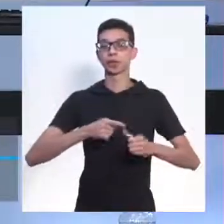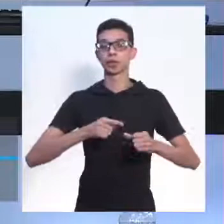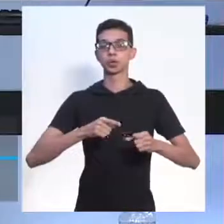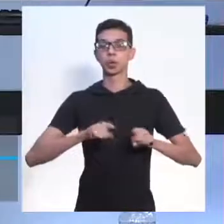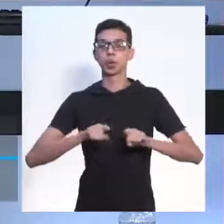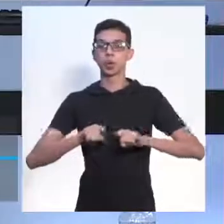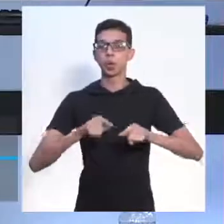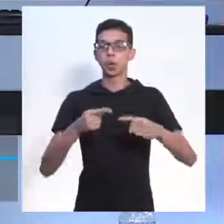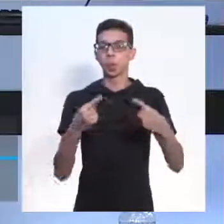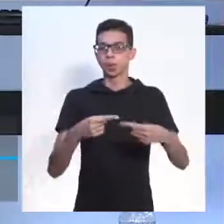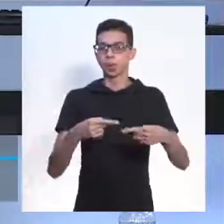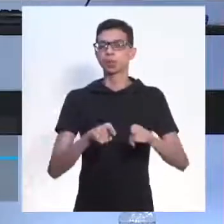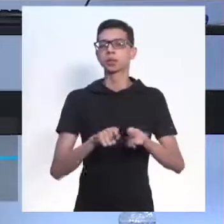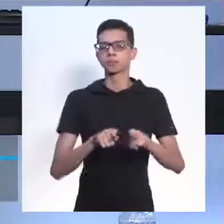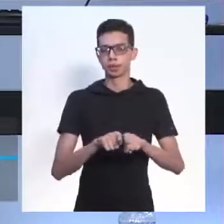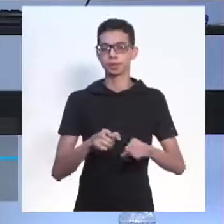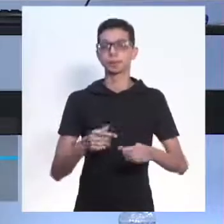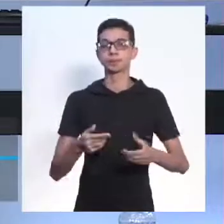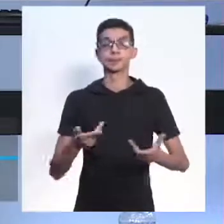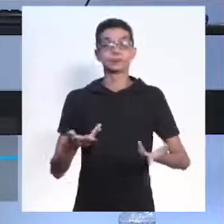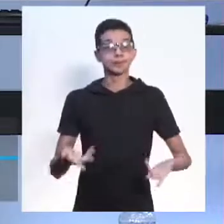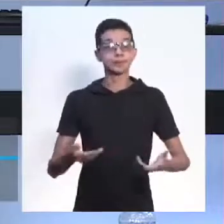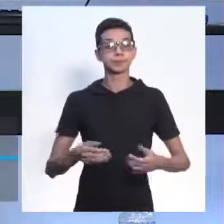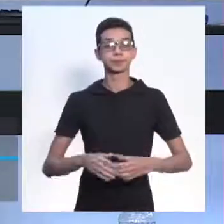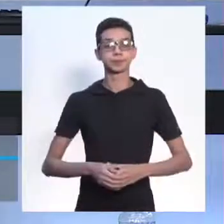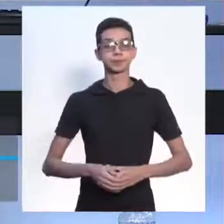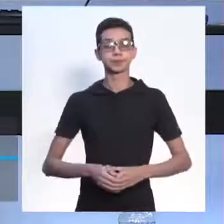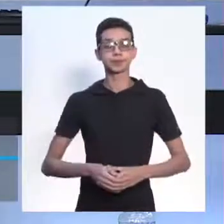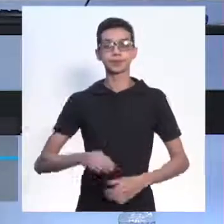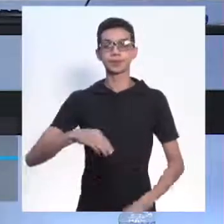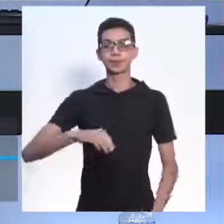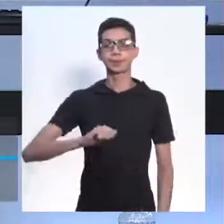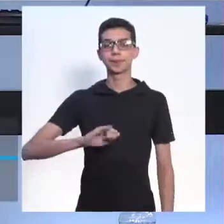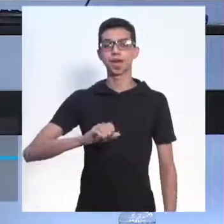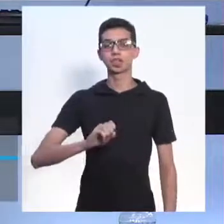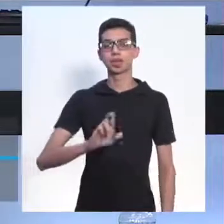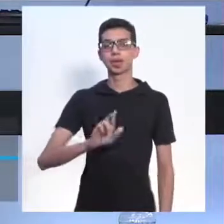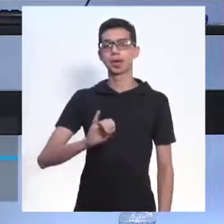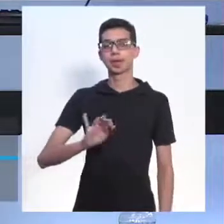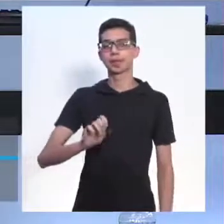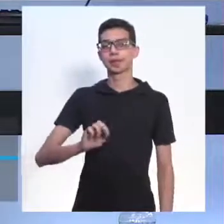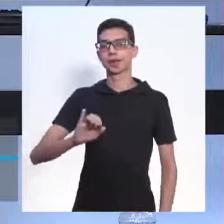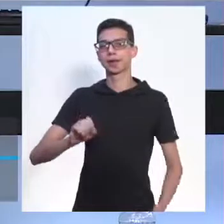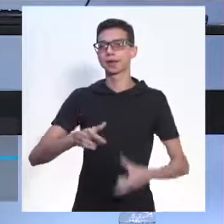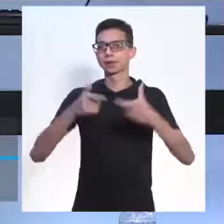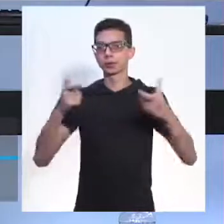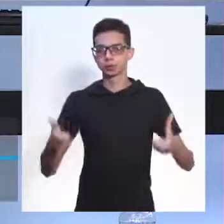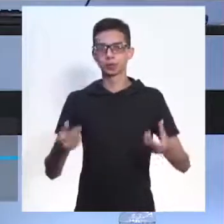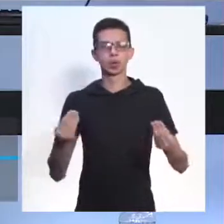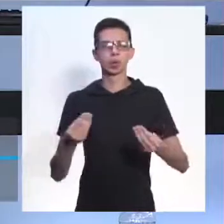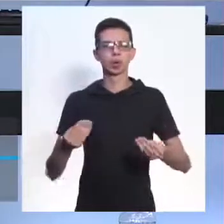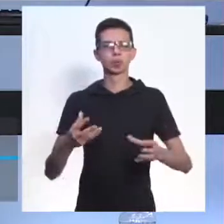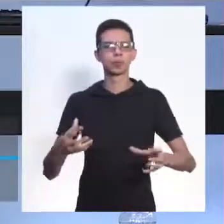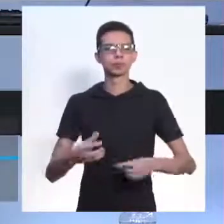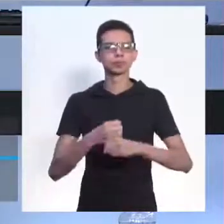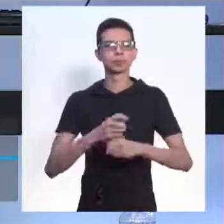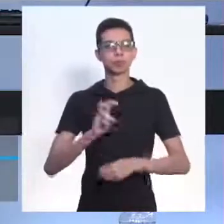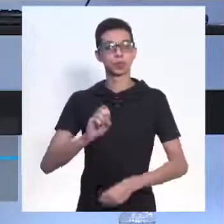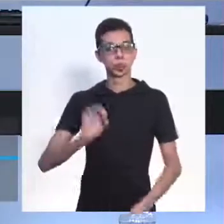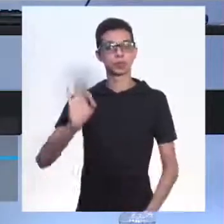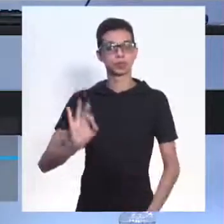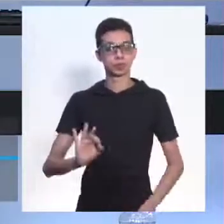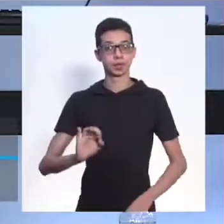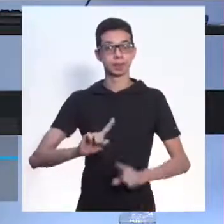então o sistema majoritário ele é para ser ter o seu resultado alcançado de